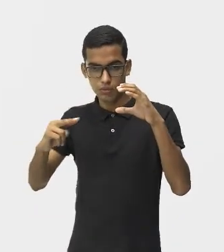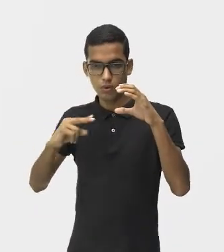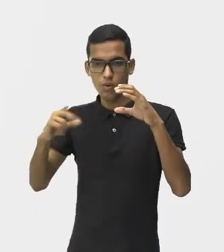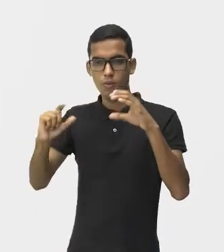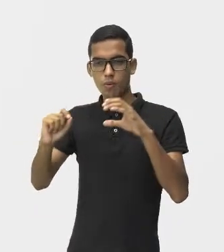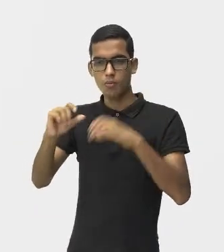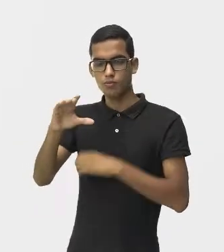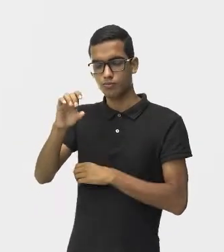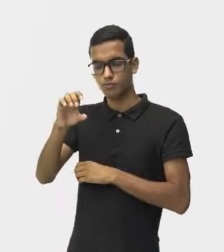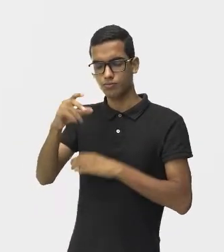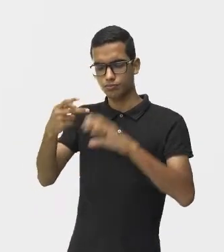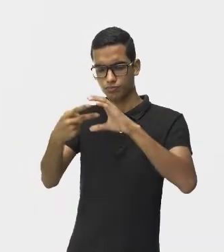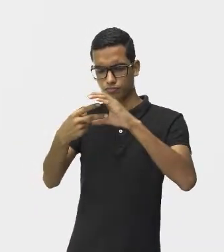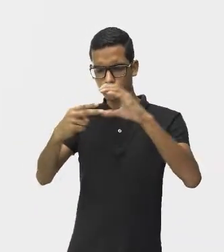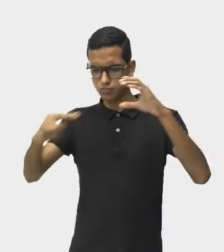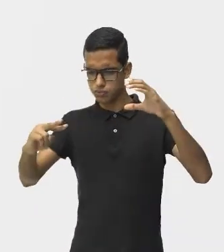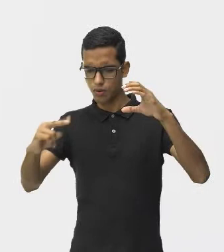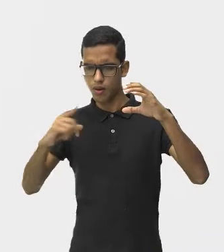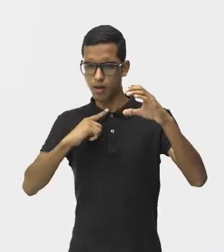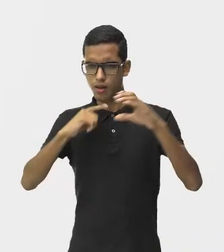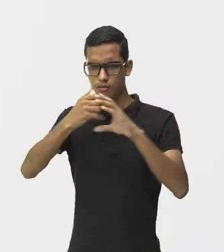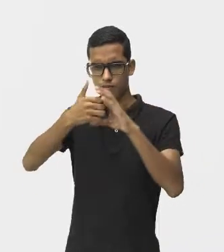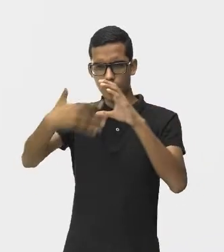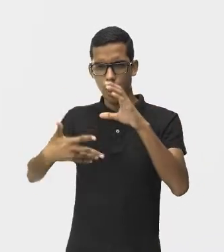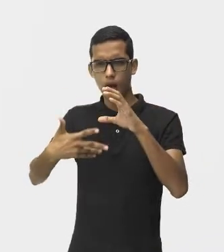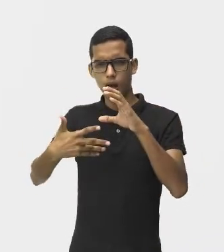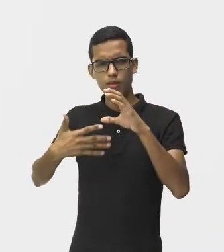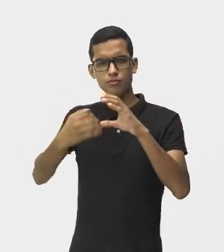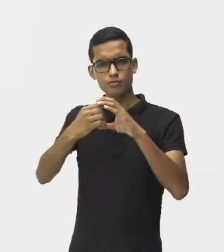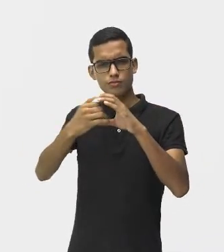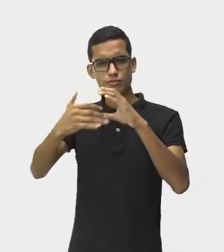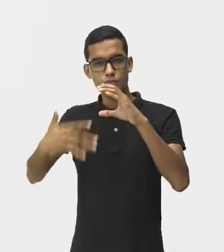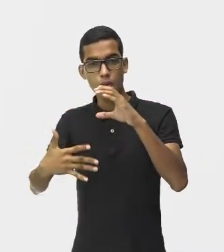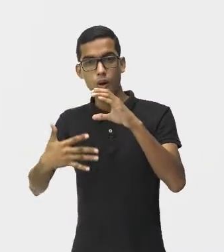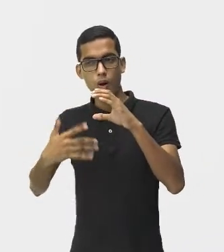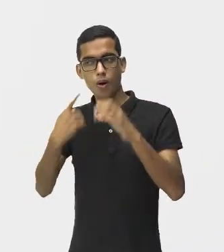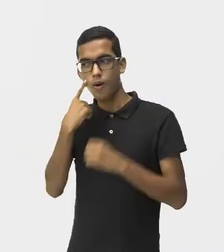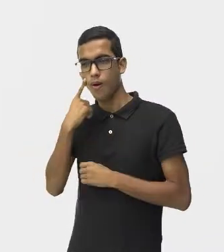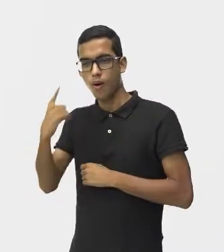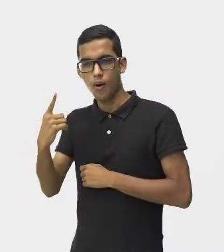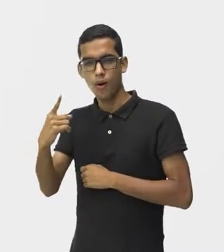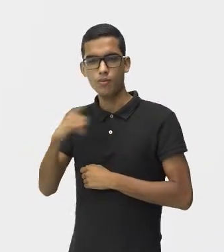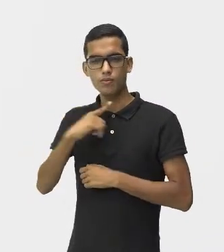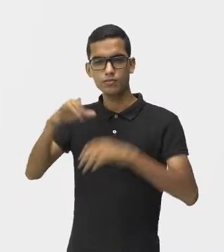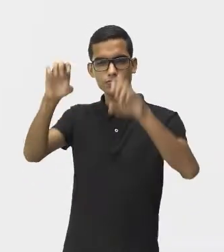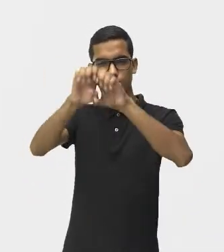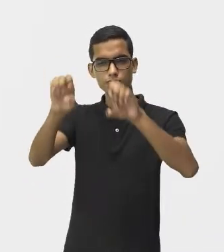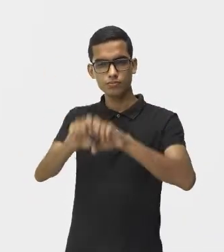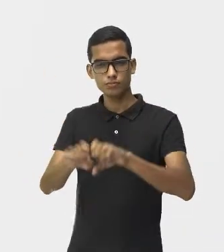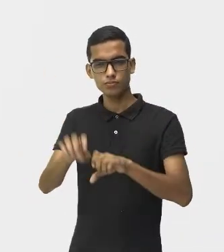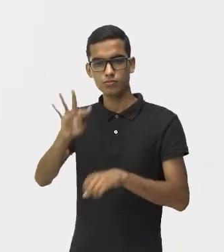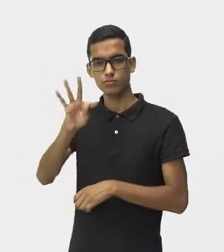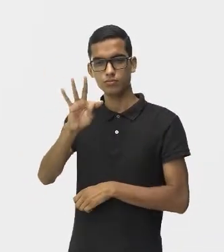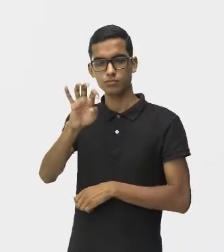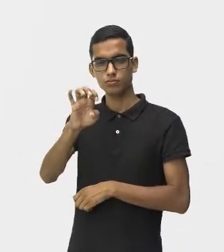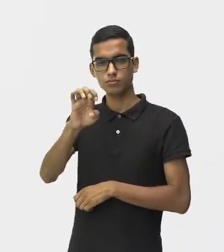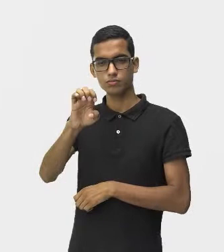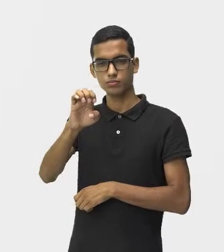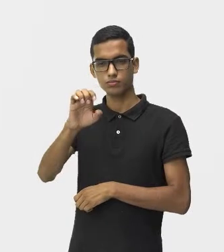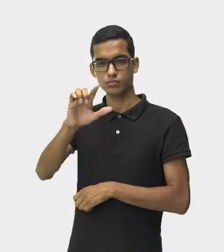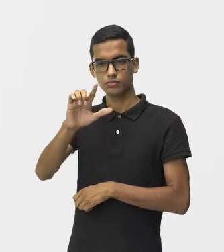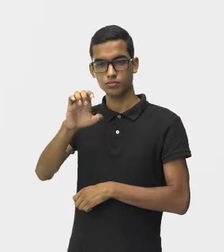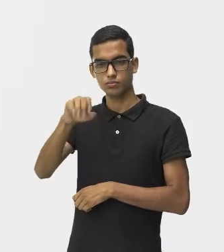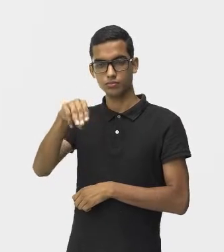ó, ampliada, e ele apresenta algumas estruturas, como o telômero, né, que fica na extremidade